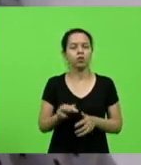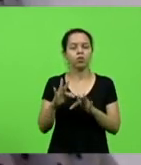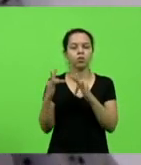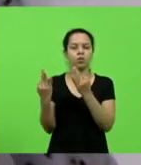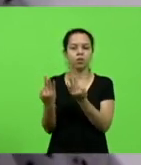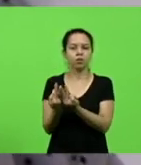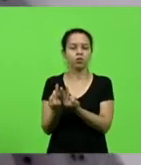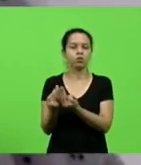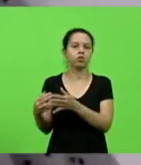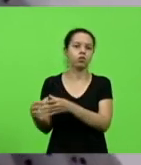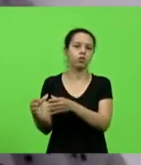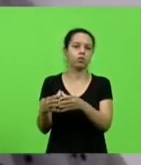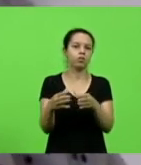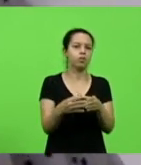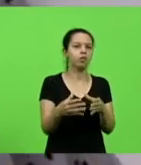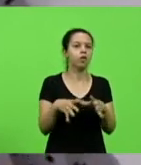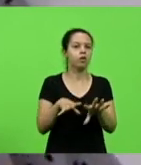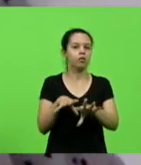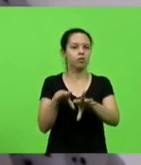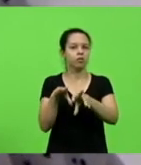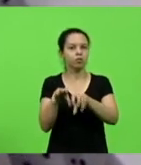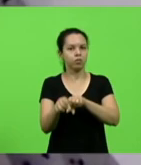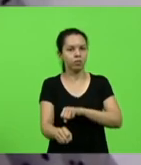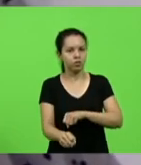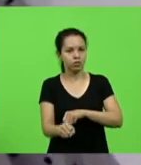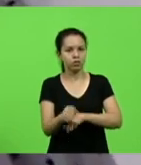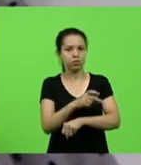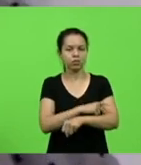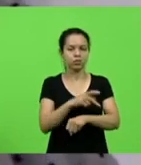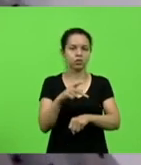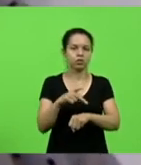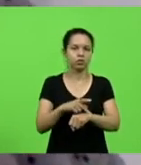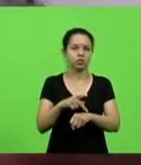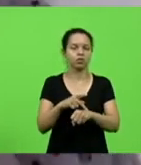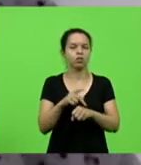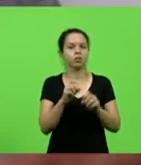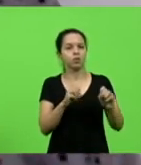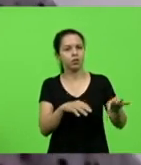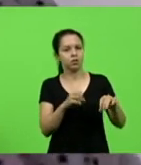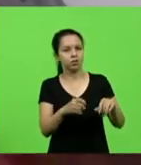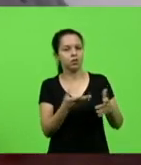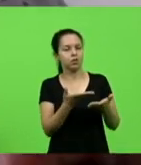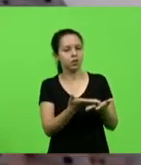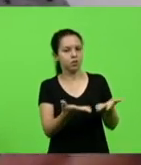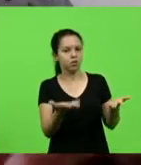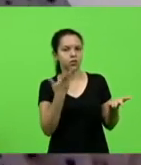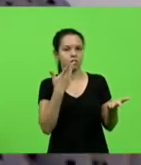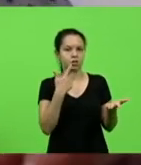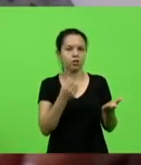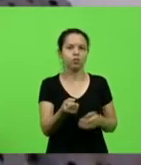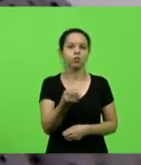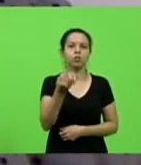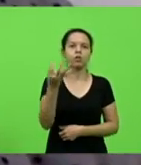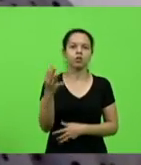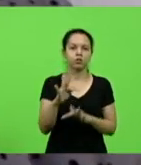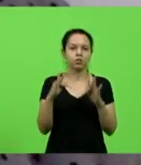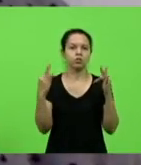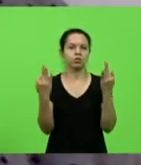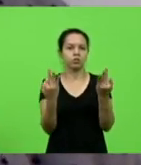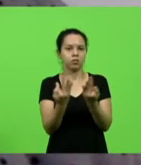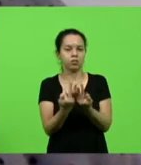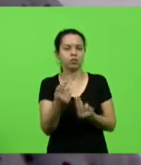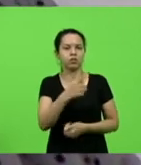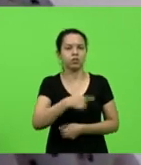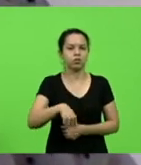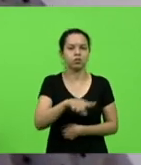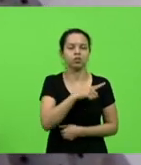terão formação didática, pedagógica para atender essas crianças? Quantas famílias nós estamos